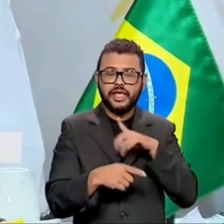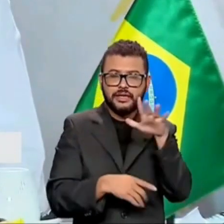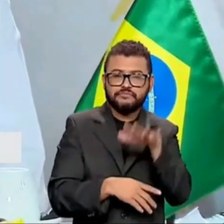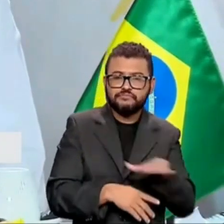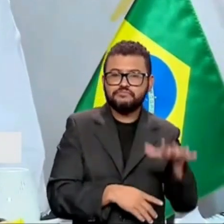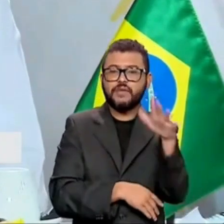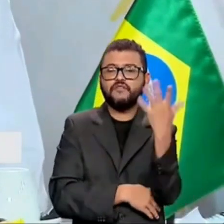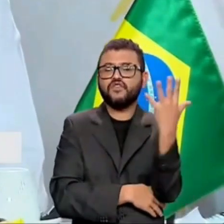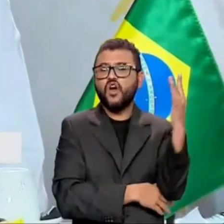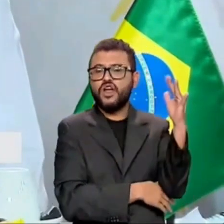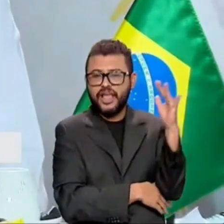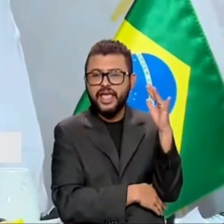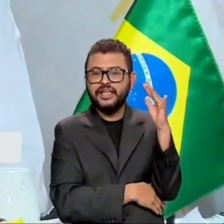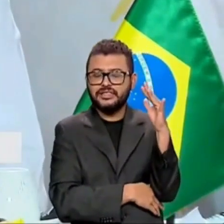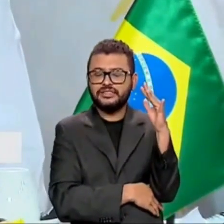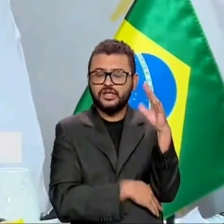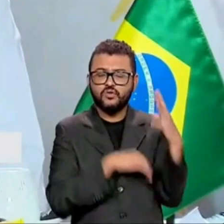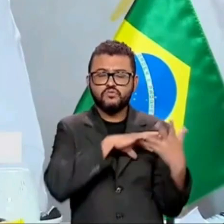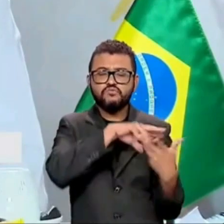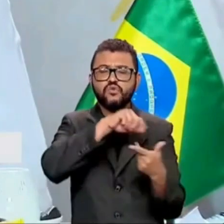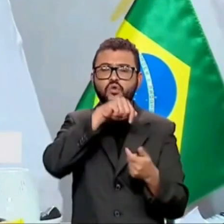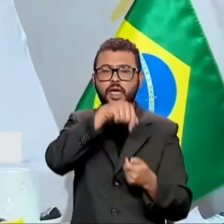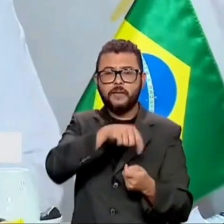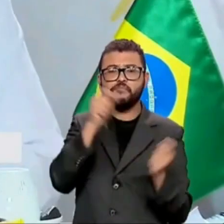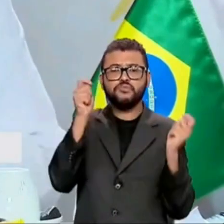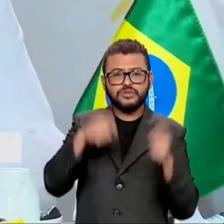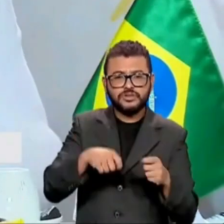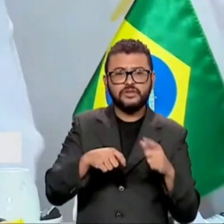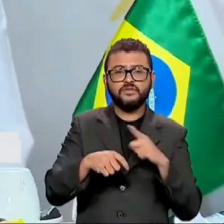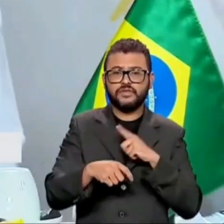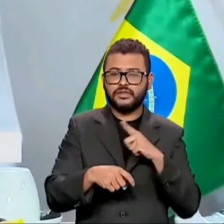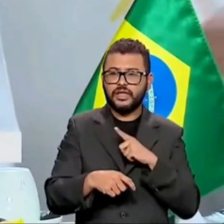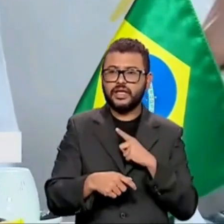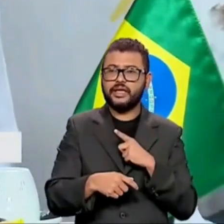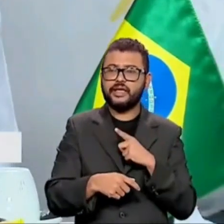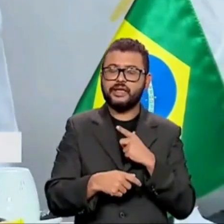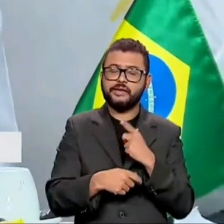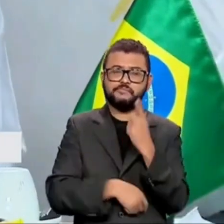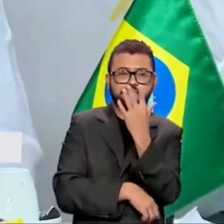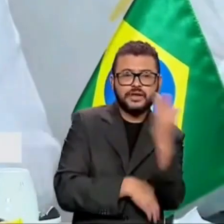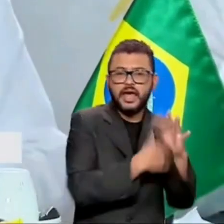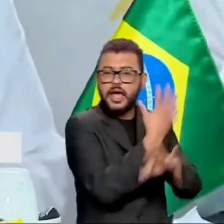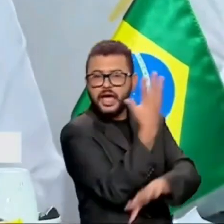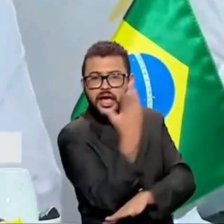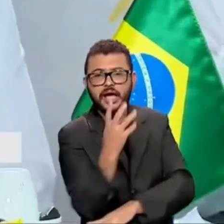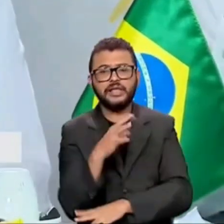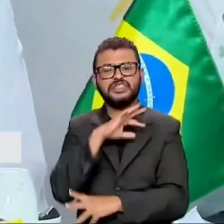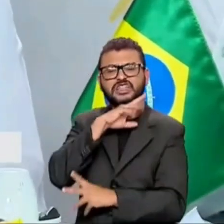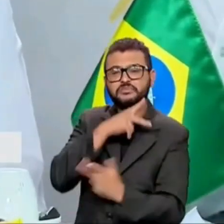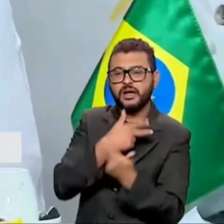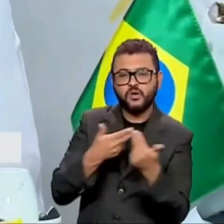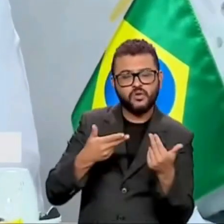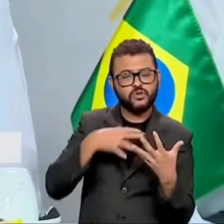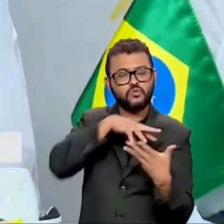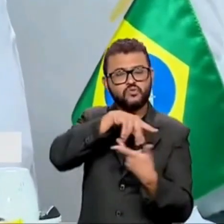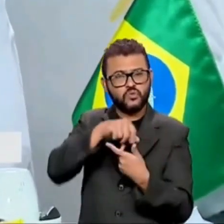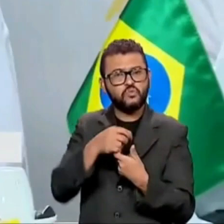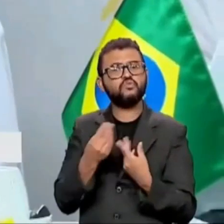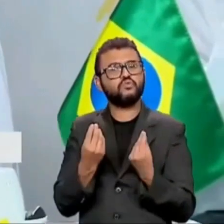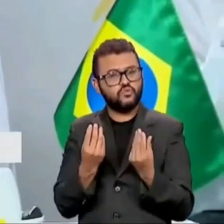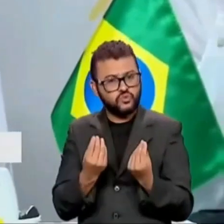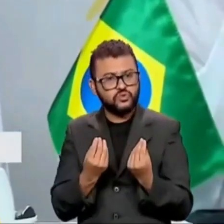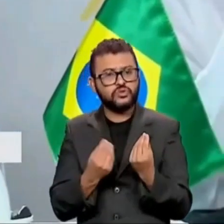floresta tropical do mundo, com 10% de todas as espécies de plantas e animais do planeta.